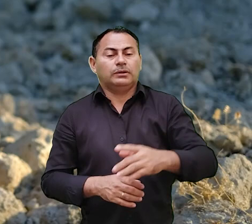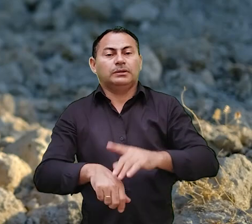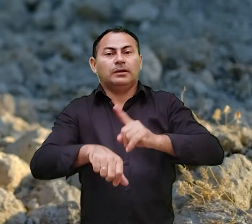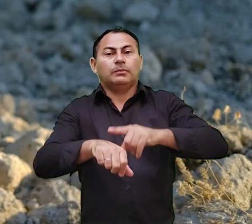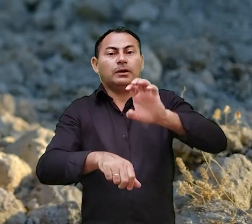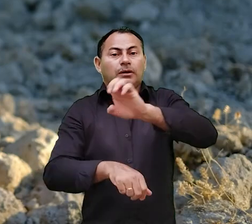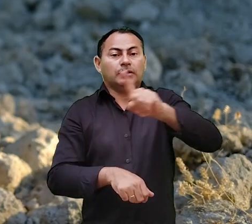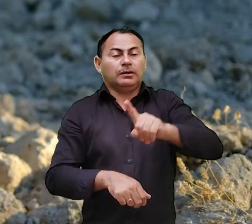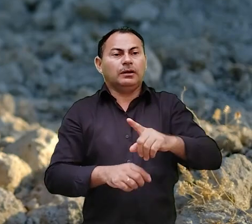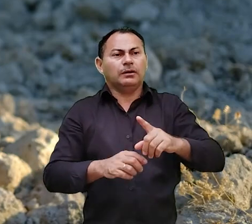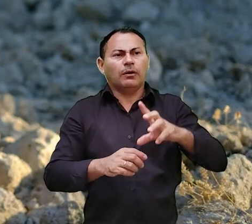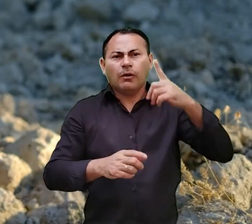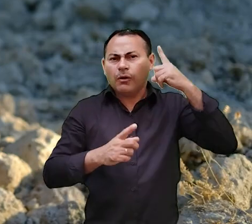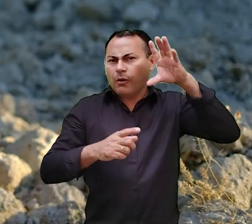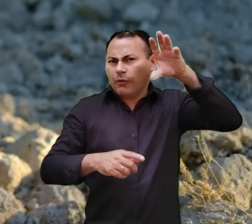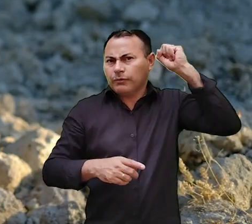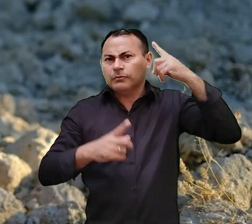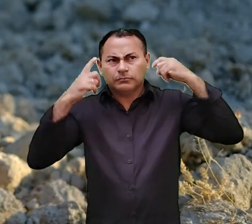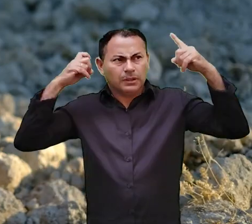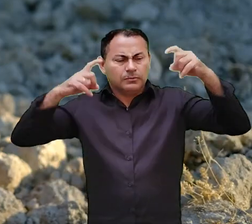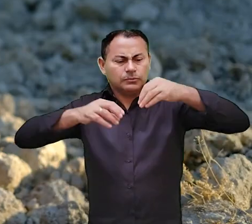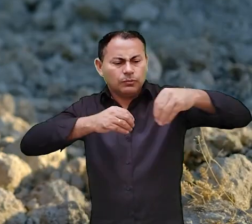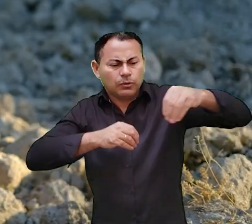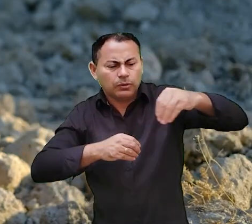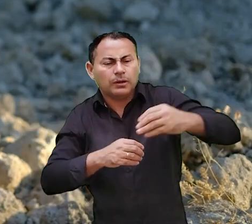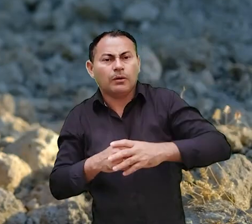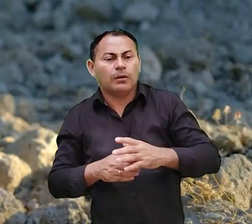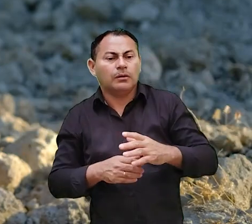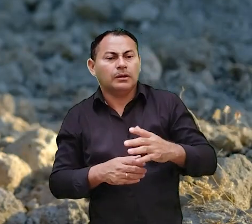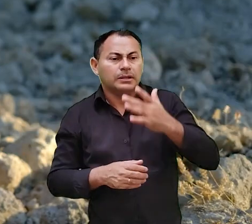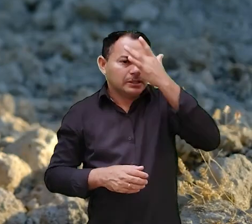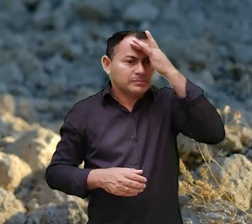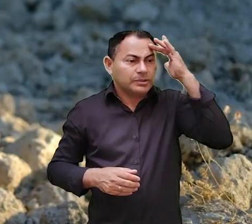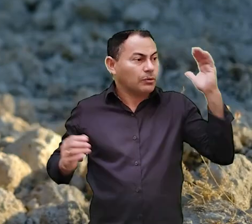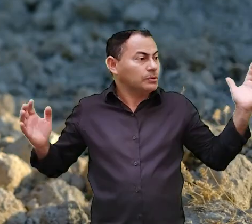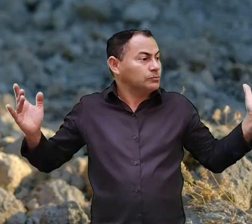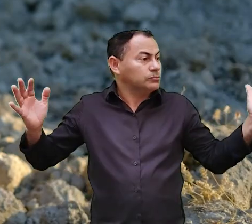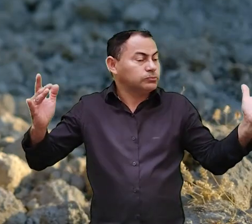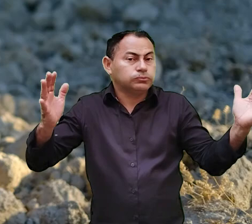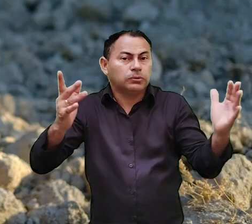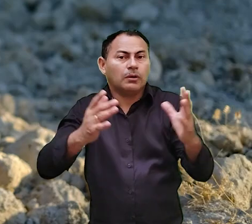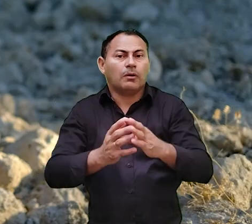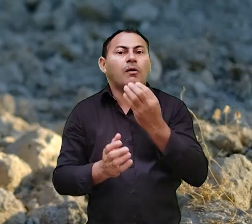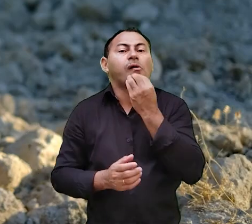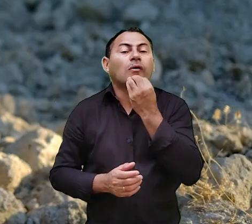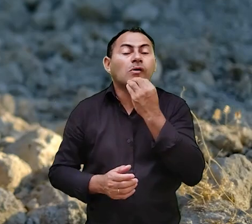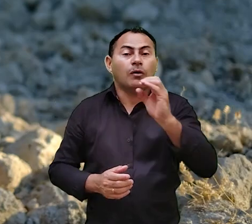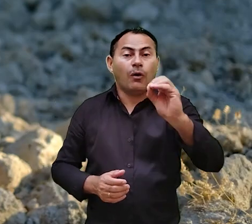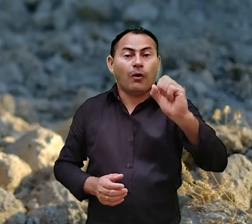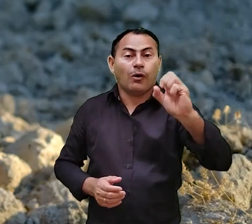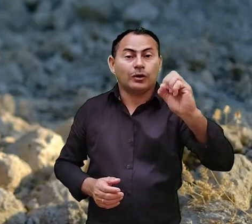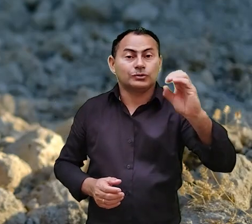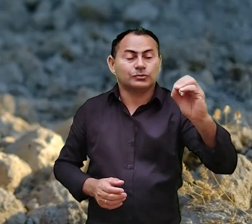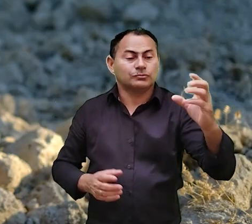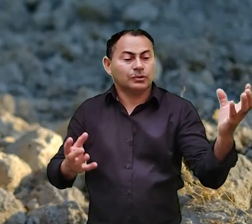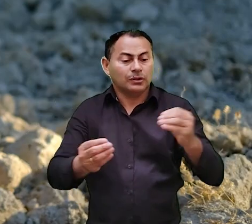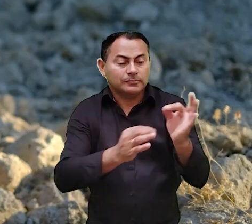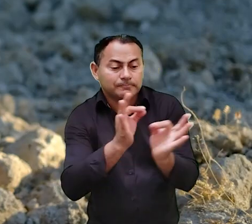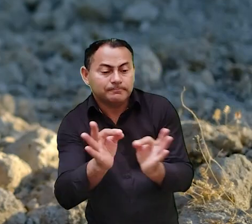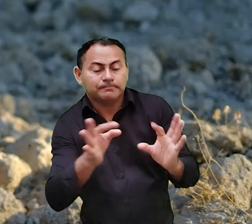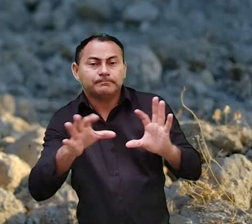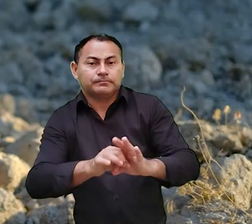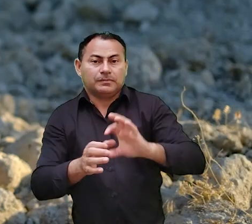algum tempo, Ezequiel conta que ouviu um barulho como de chocalho e os ossos começaram a se juntar. Os ossos se juntaram